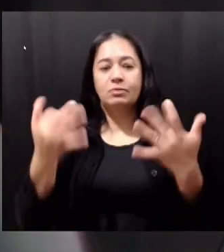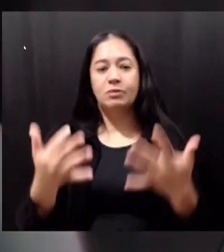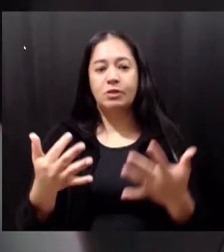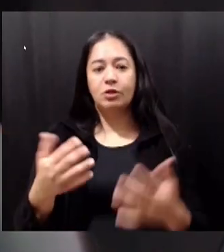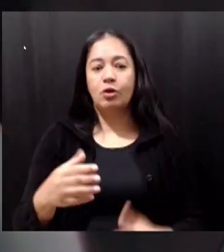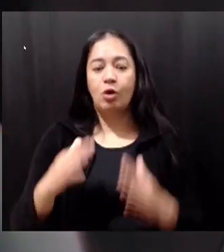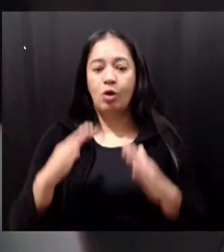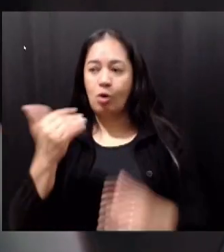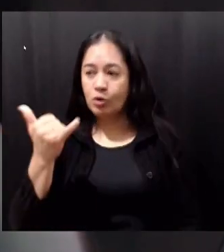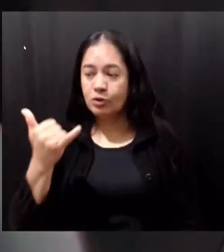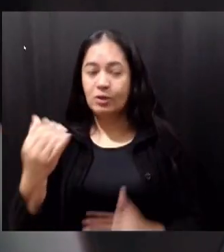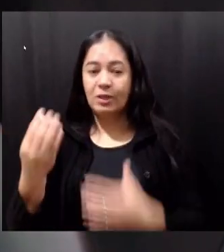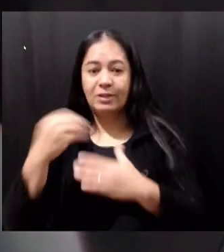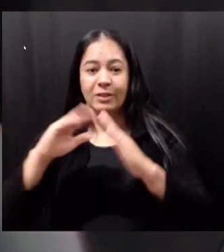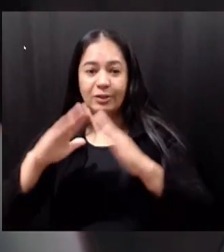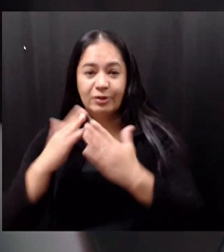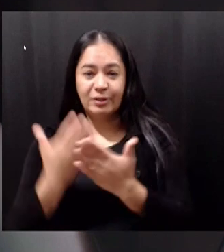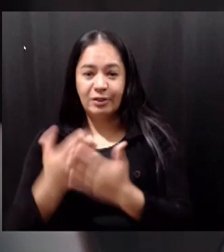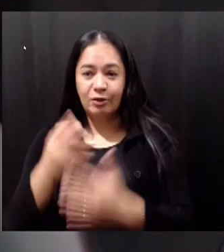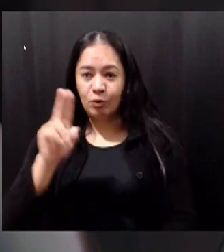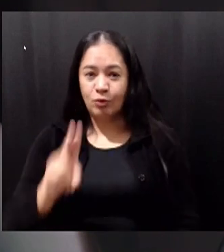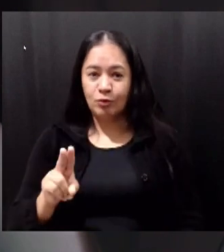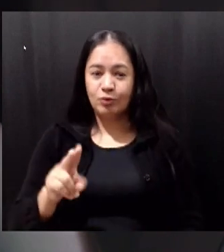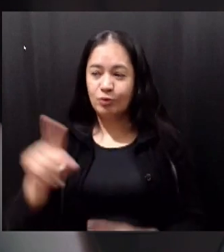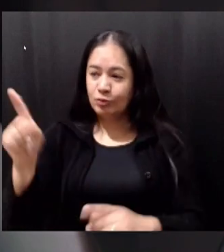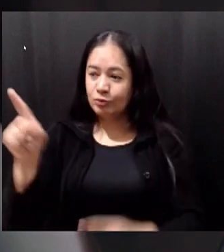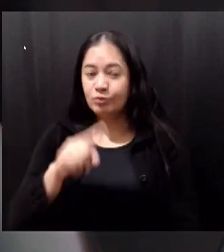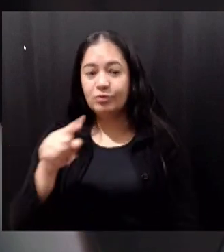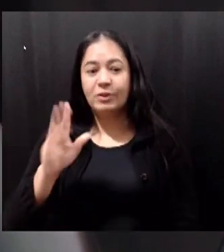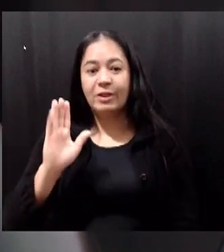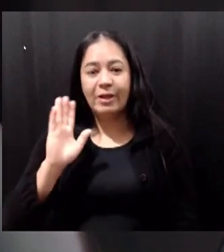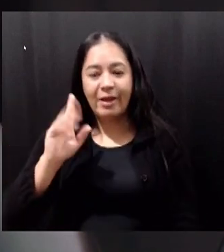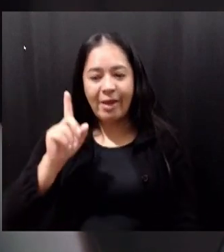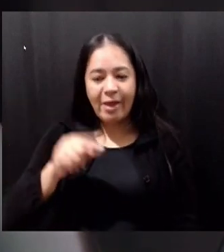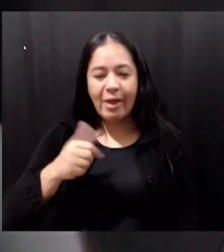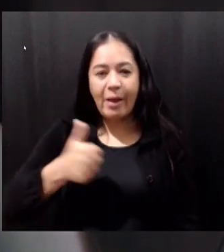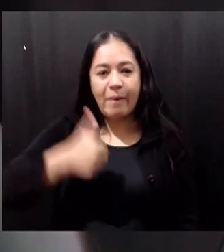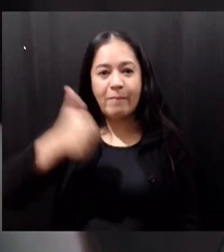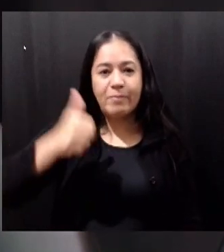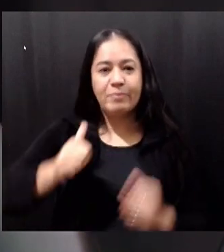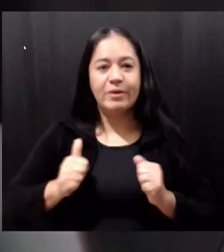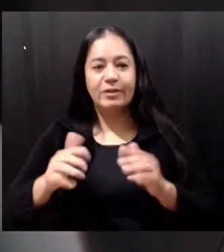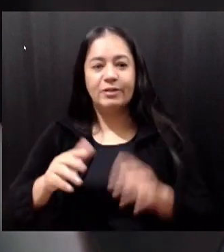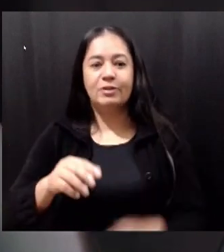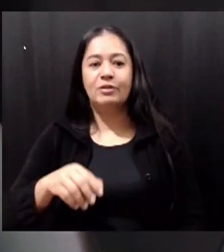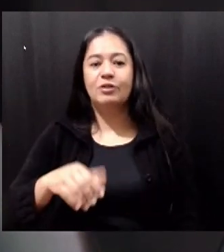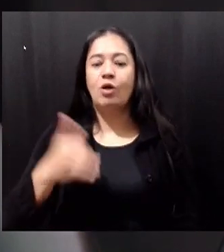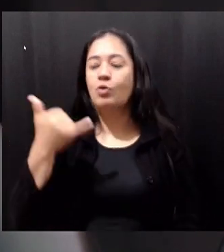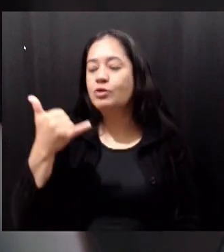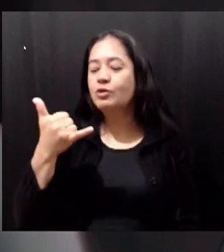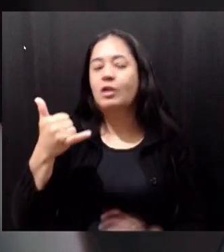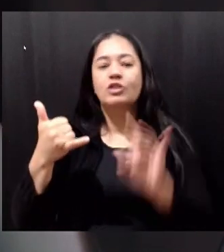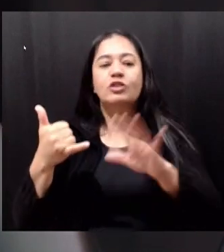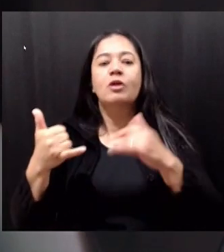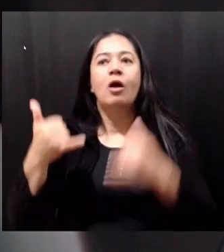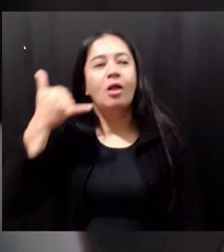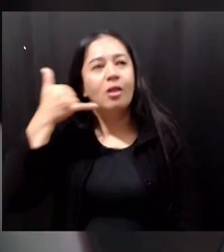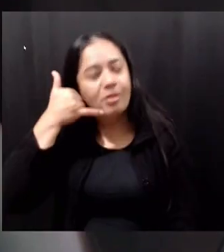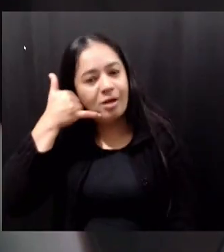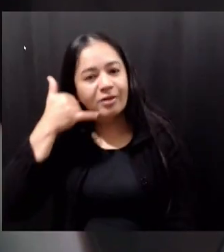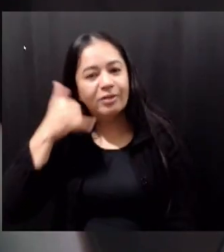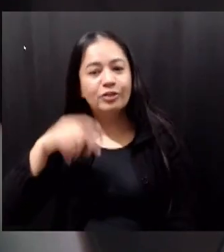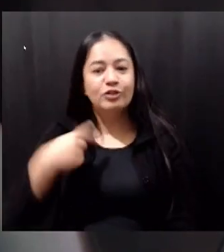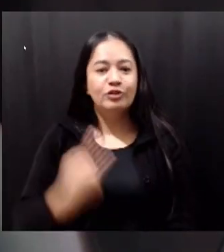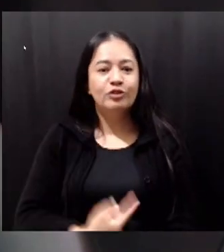escolas, é um primeiro passo, né. Então, ao usar um celular que só faz ligação, temos uma condição para observar